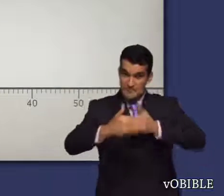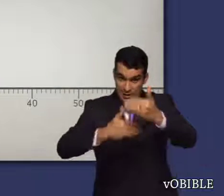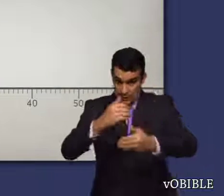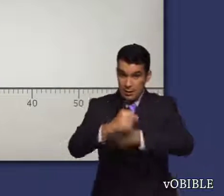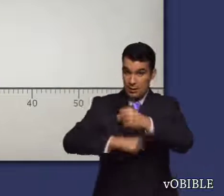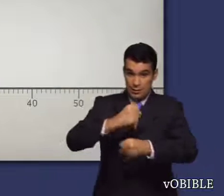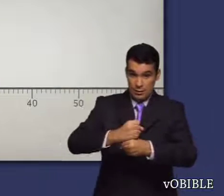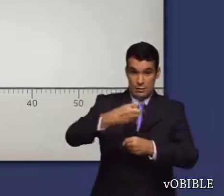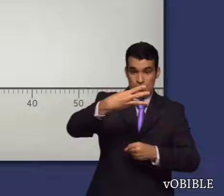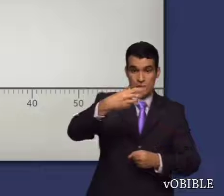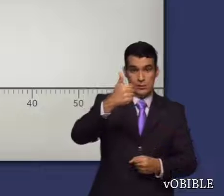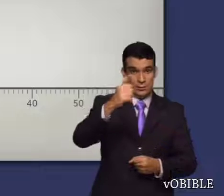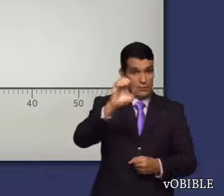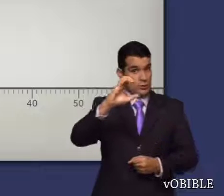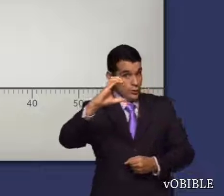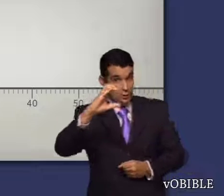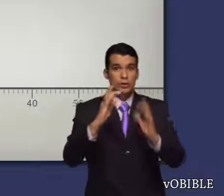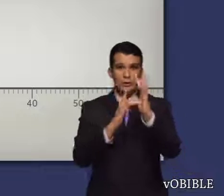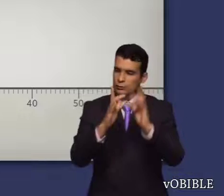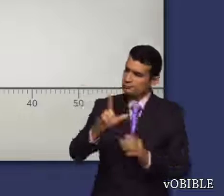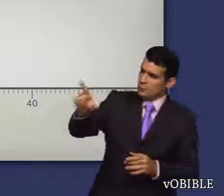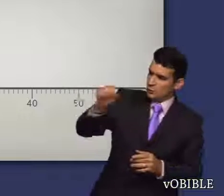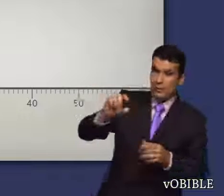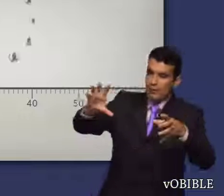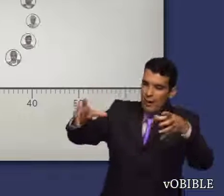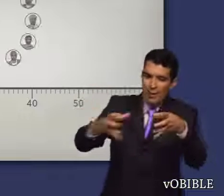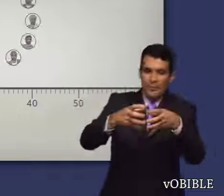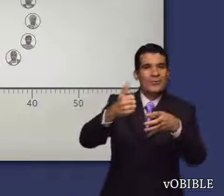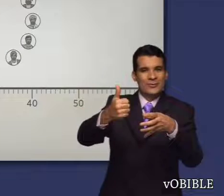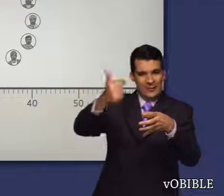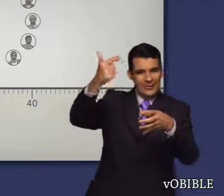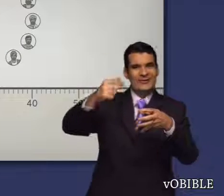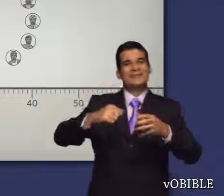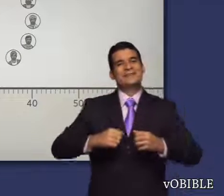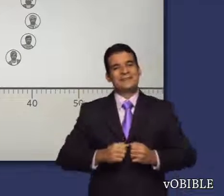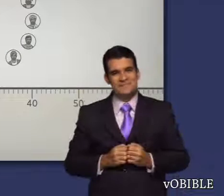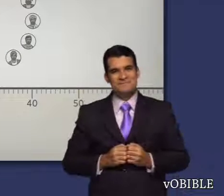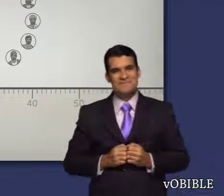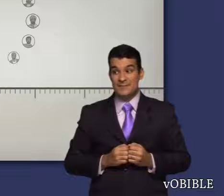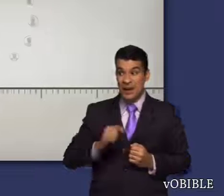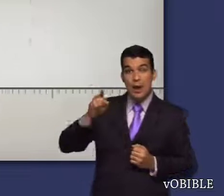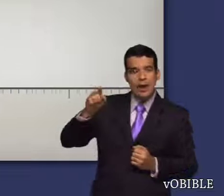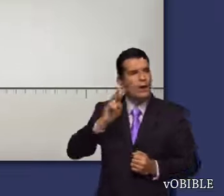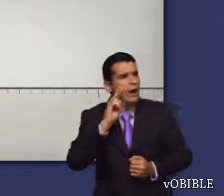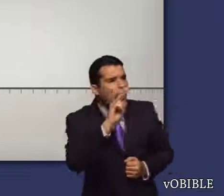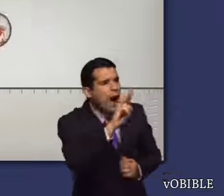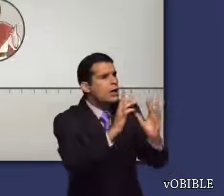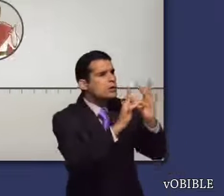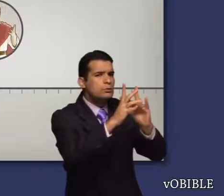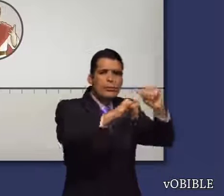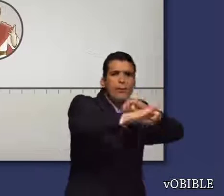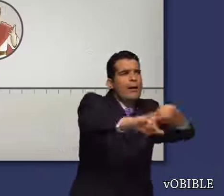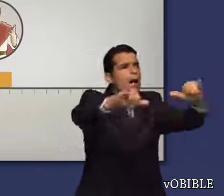da Páscoa de 31 era comum, ele foi escolhido como um dos 12 apóstolos. Mateus presenciou a maior parte